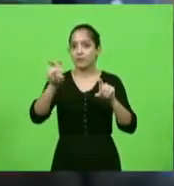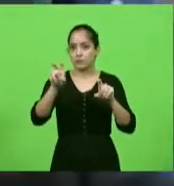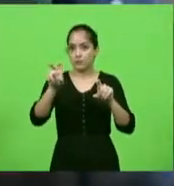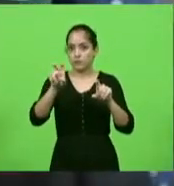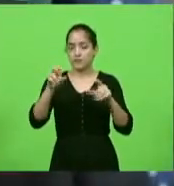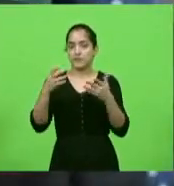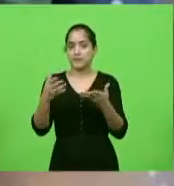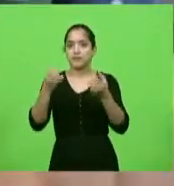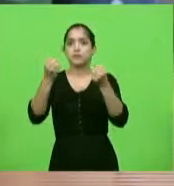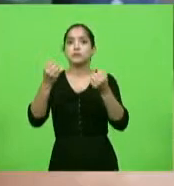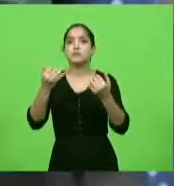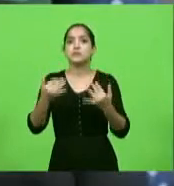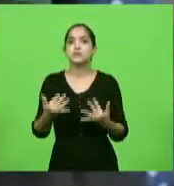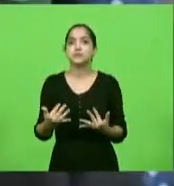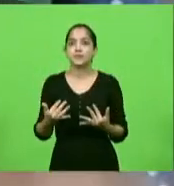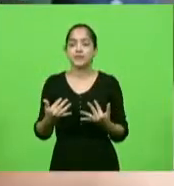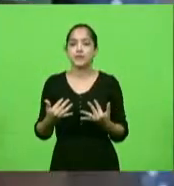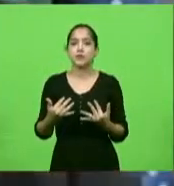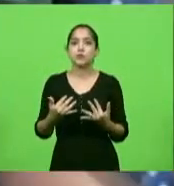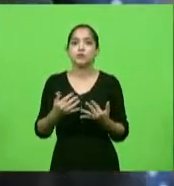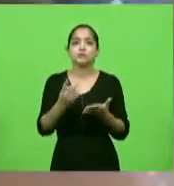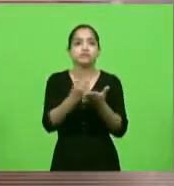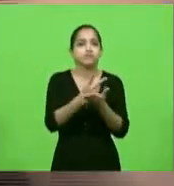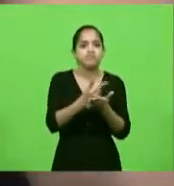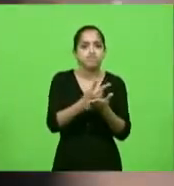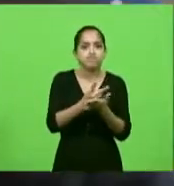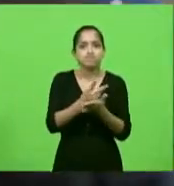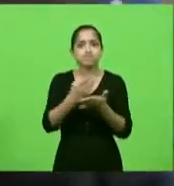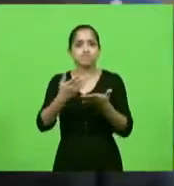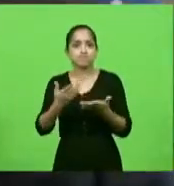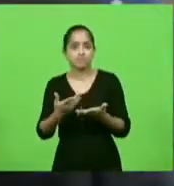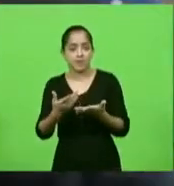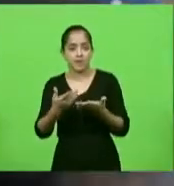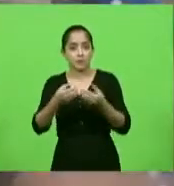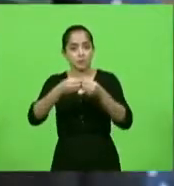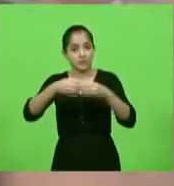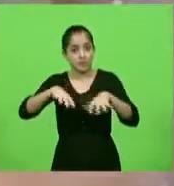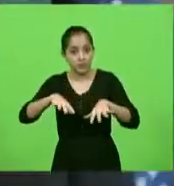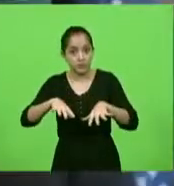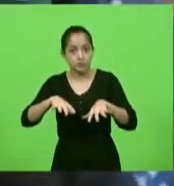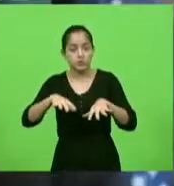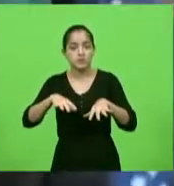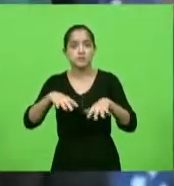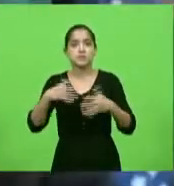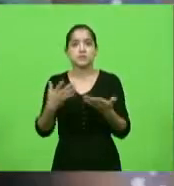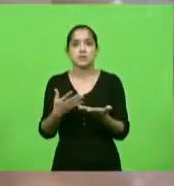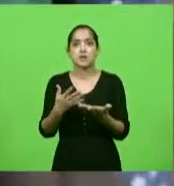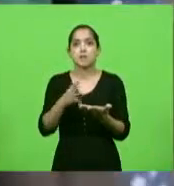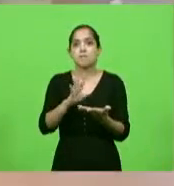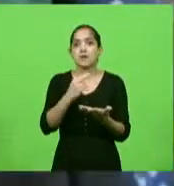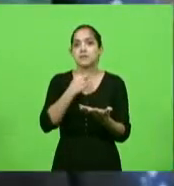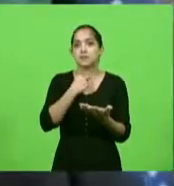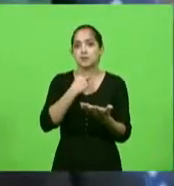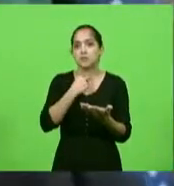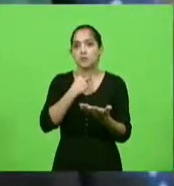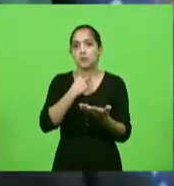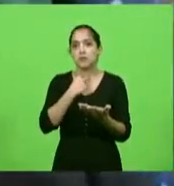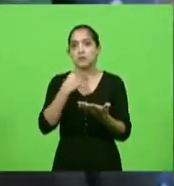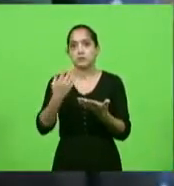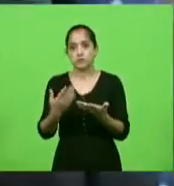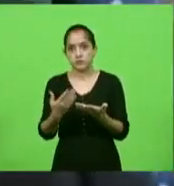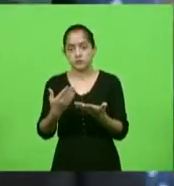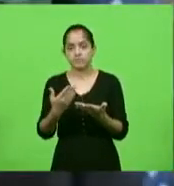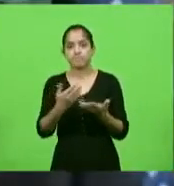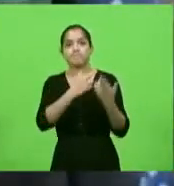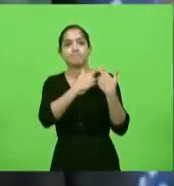dispositivo ressalva que o montante do dano ao erário, ainda que expressivo, não poderá por si só ser considerado para